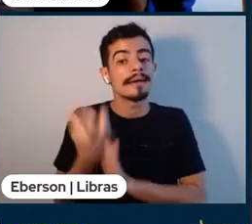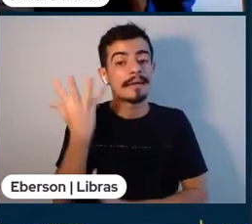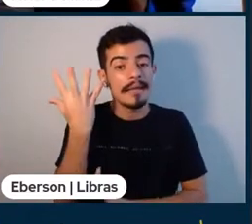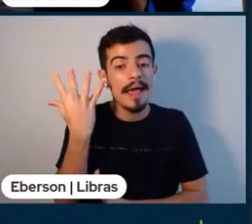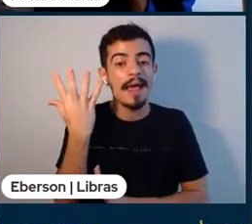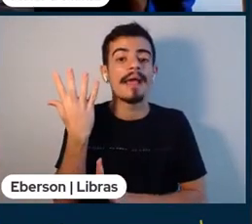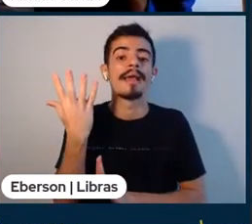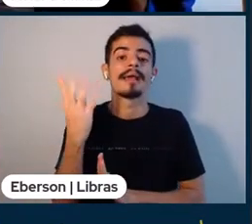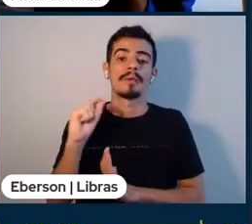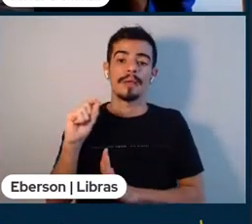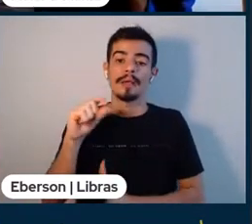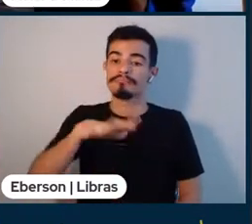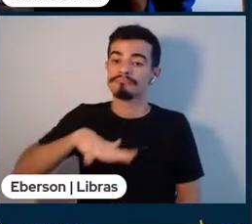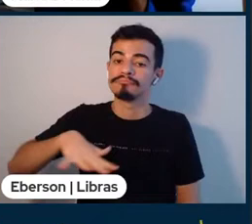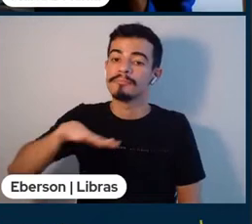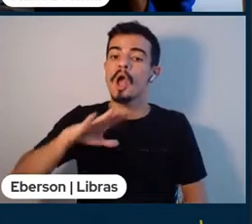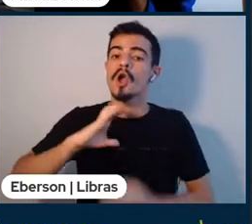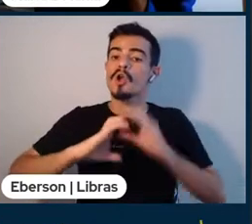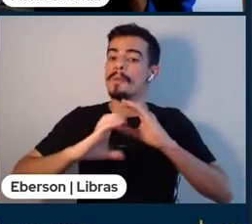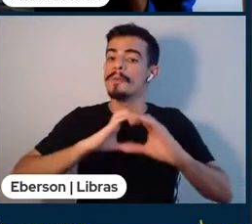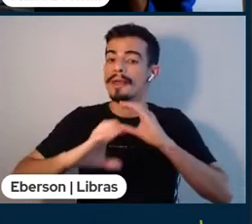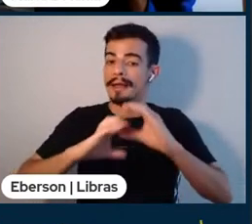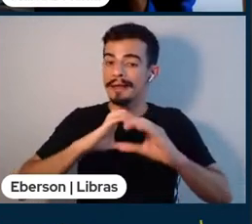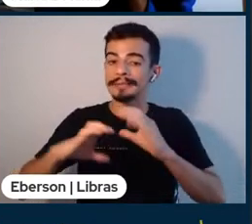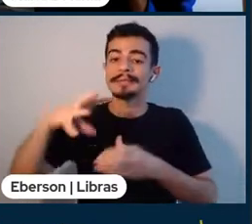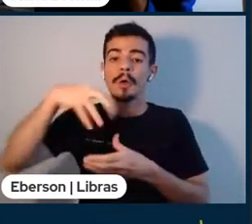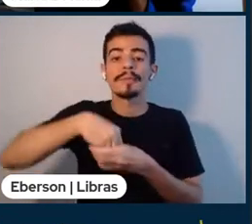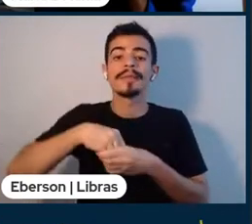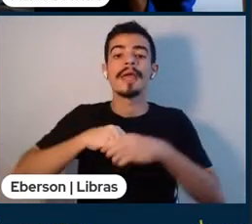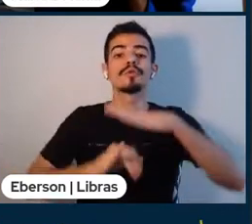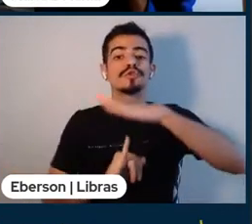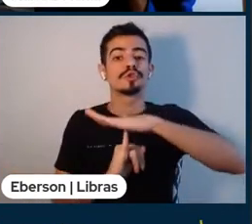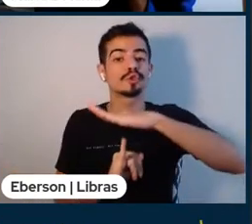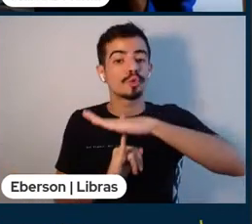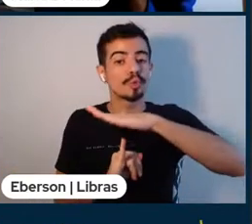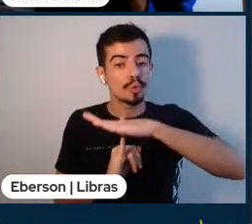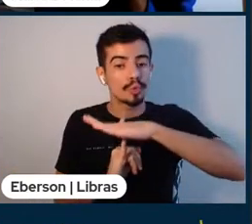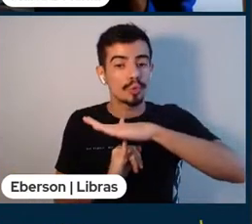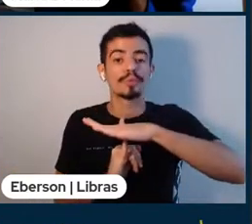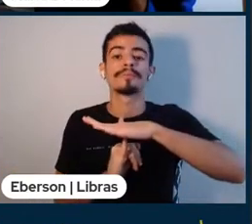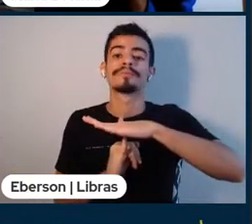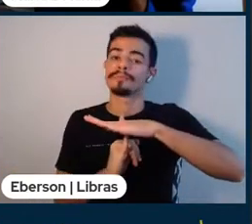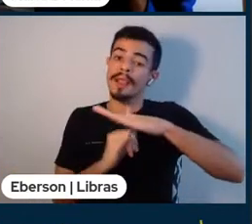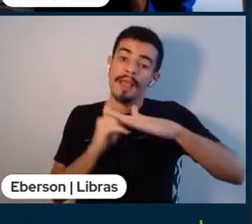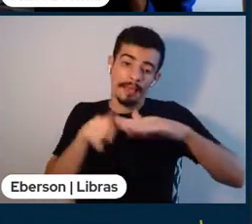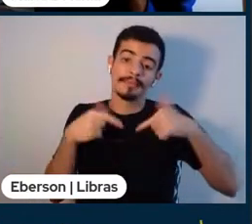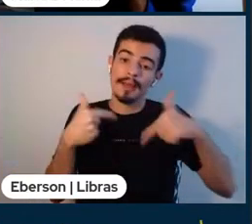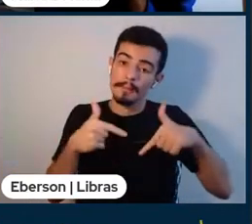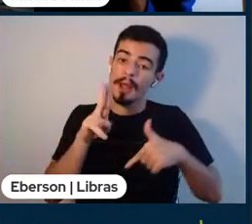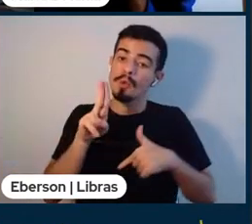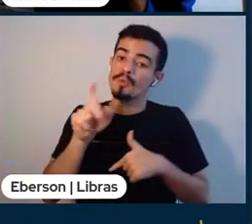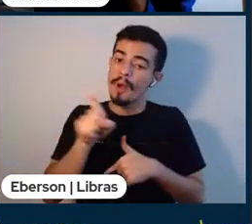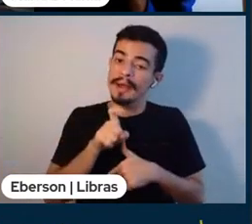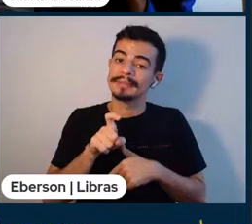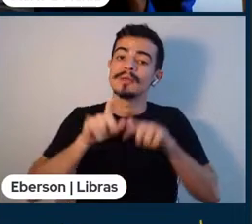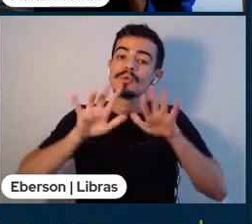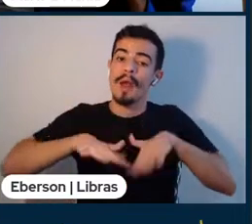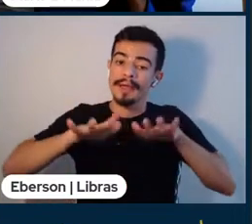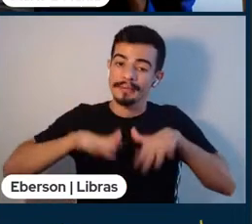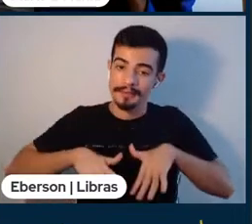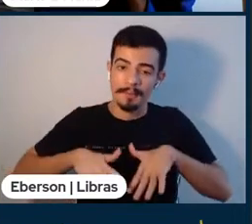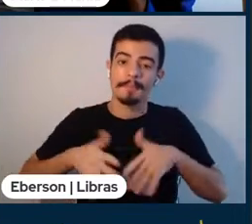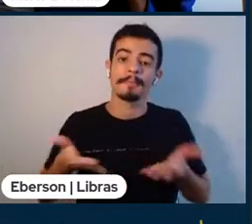né, de comunicação desse instituto, o que também é um trabalho de UX writer, enfim, foi isso que eu fiz. Foi